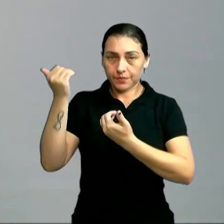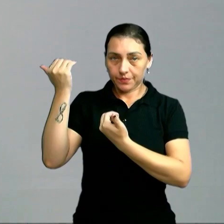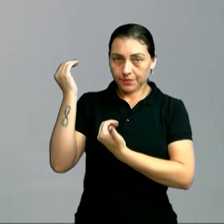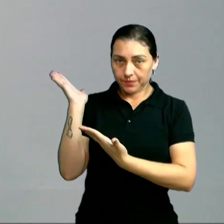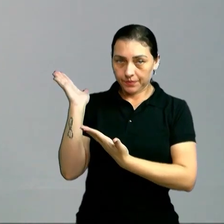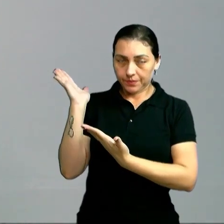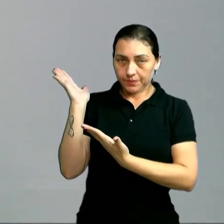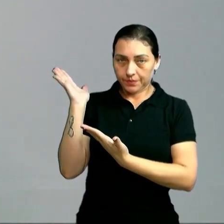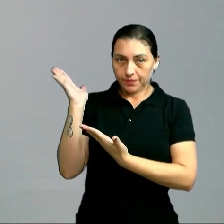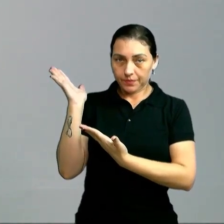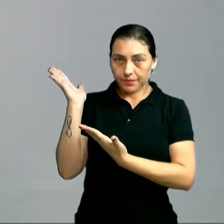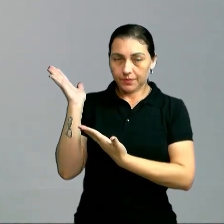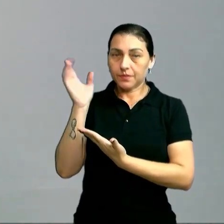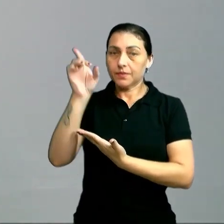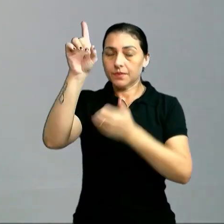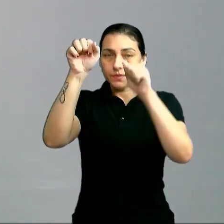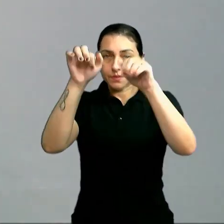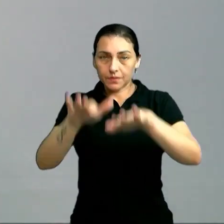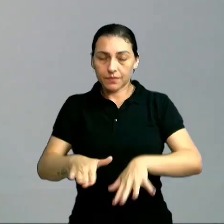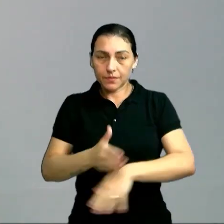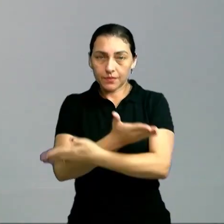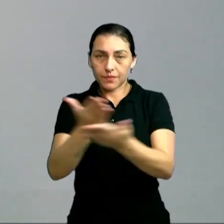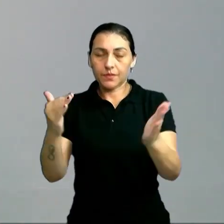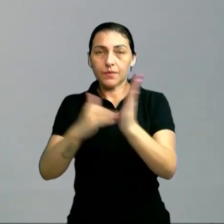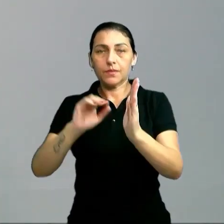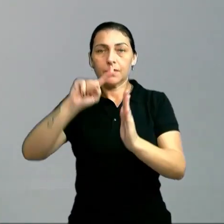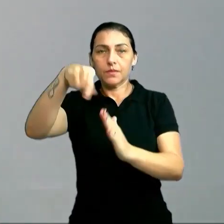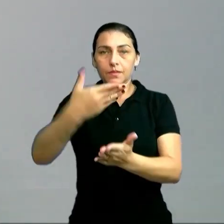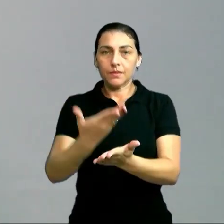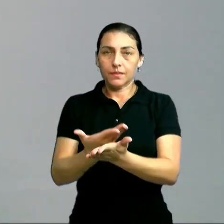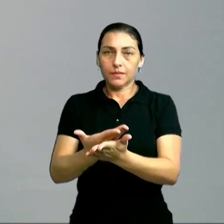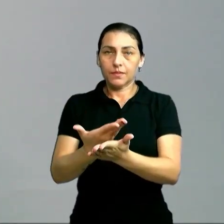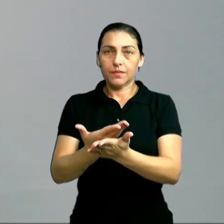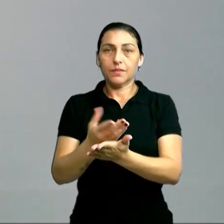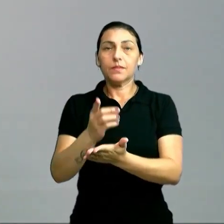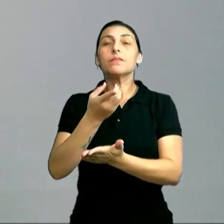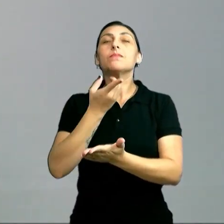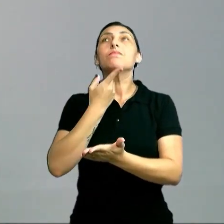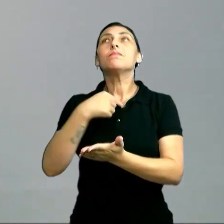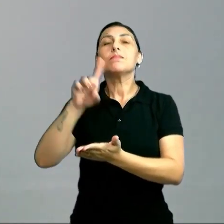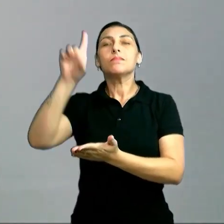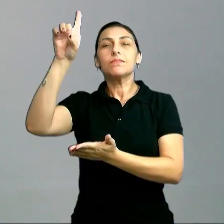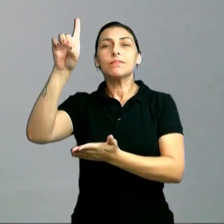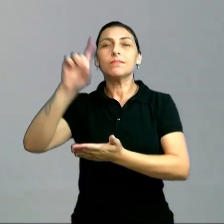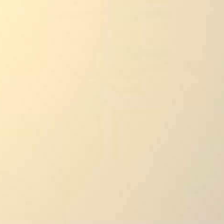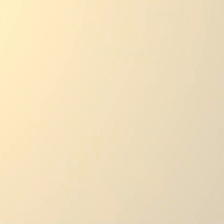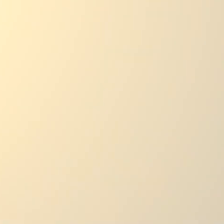plataformas e fiquem com Deus e até a próxima aula, se Deus quiser.